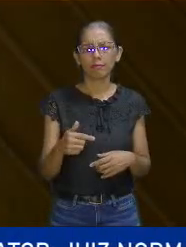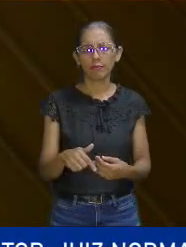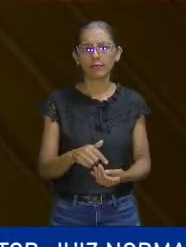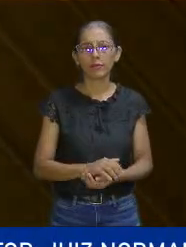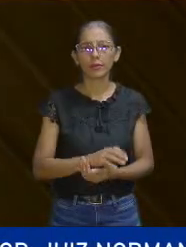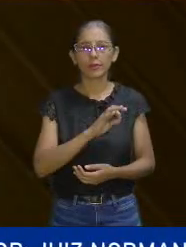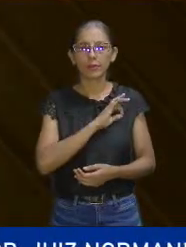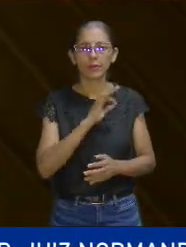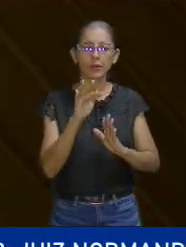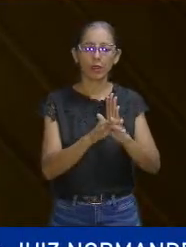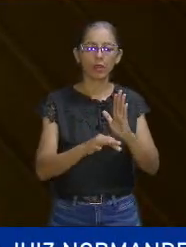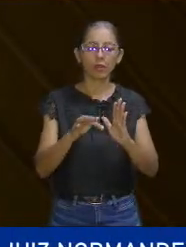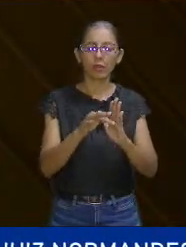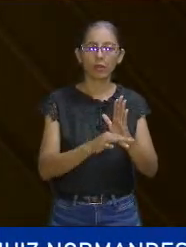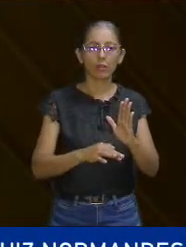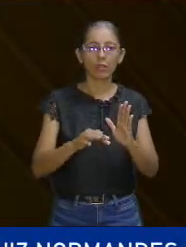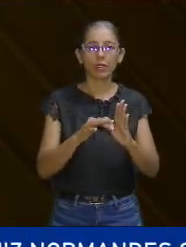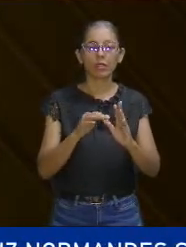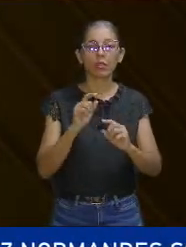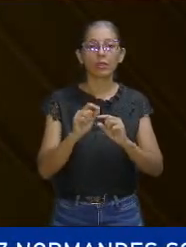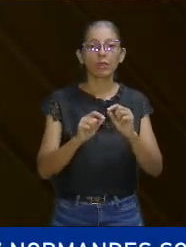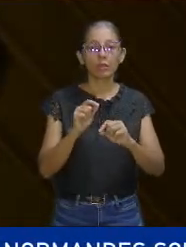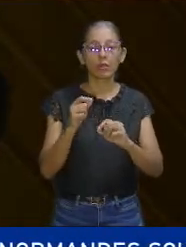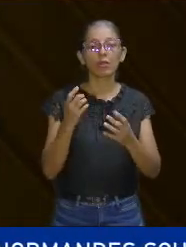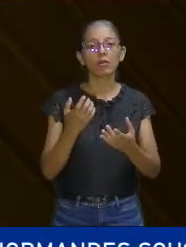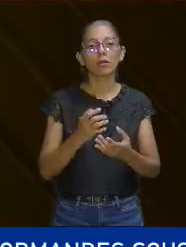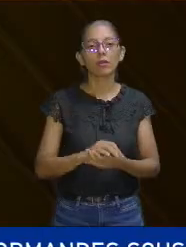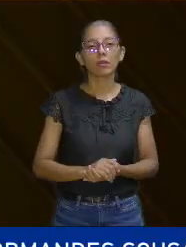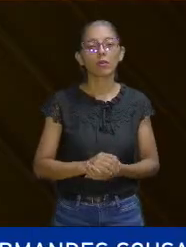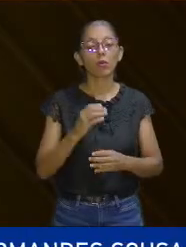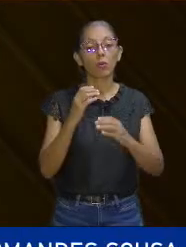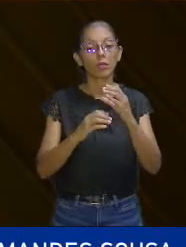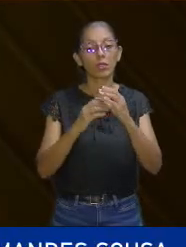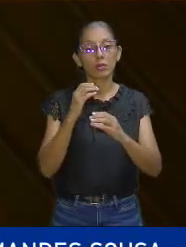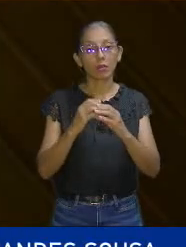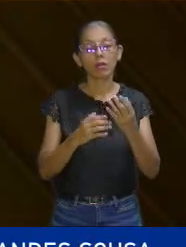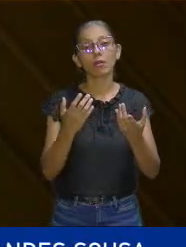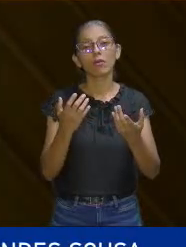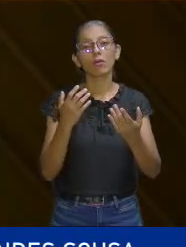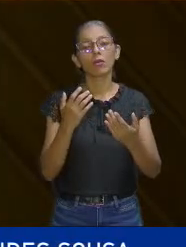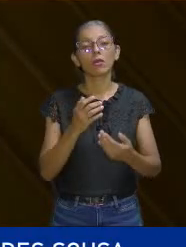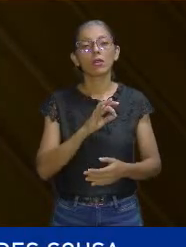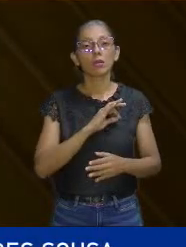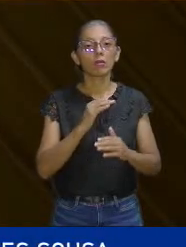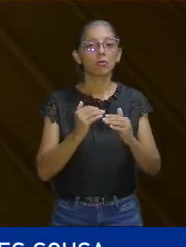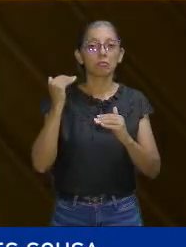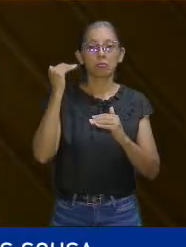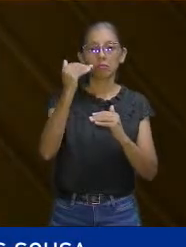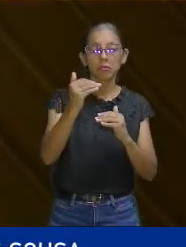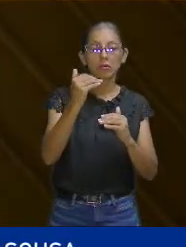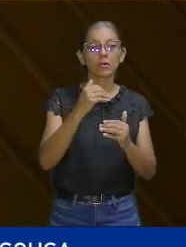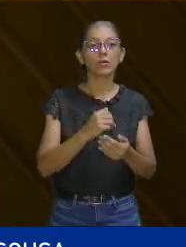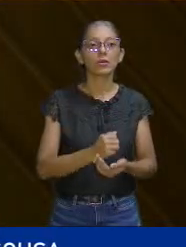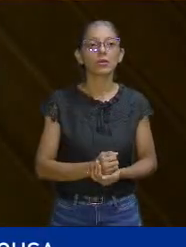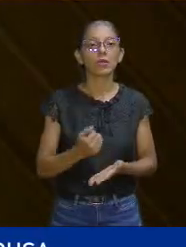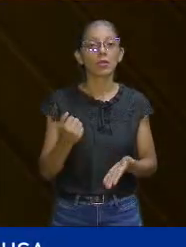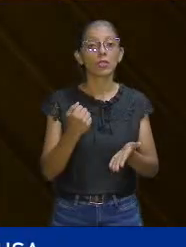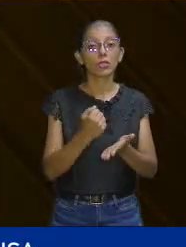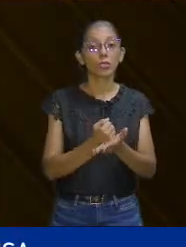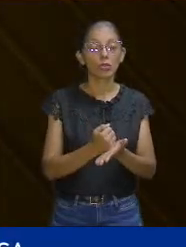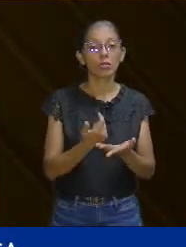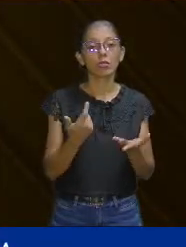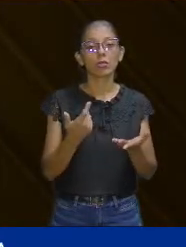ela prevê a comunicação ao delegado superior, ela prevê o registro dos despachos